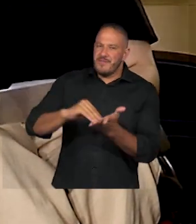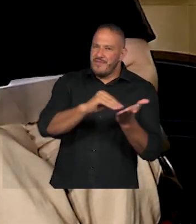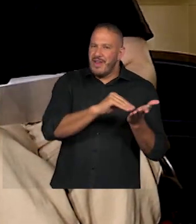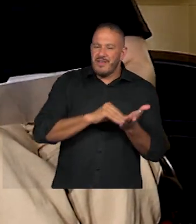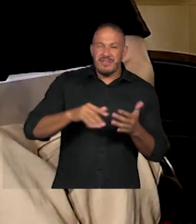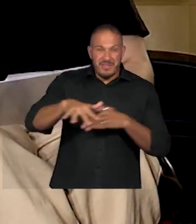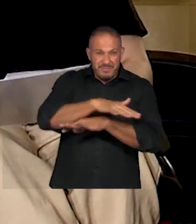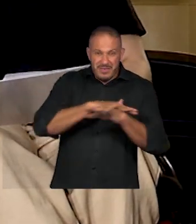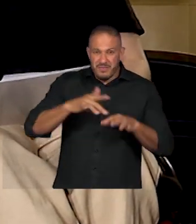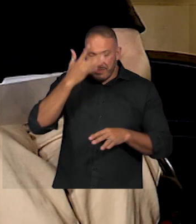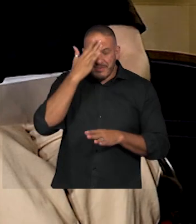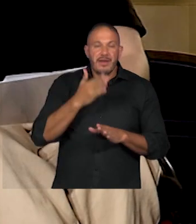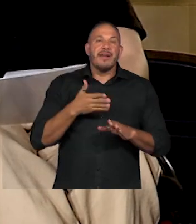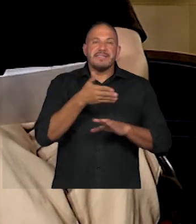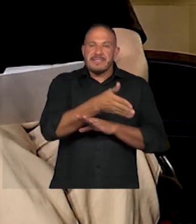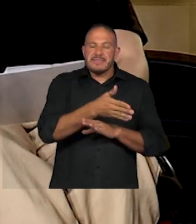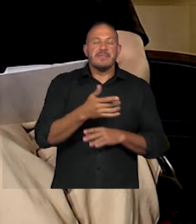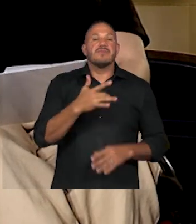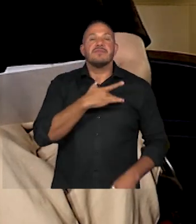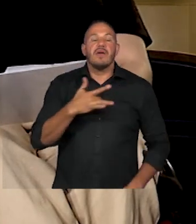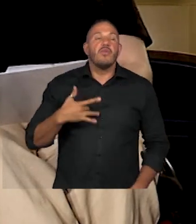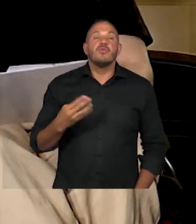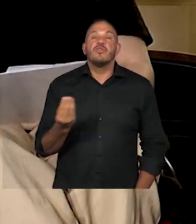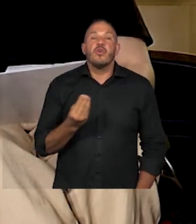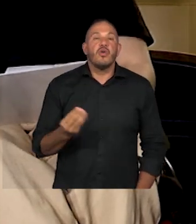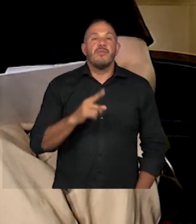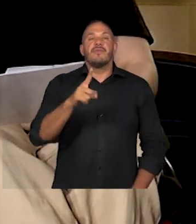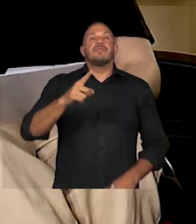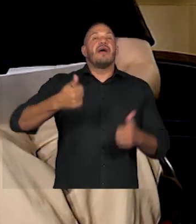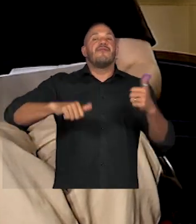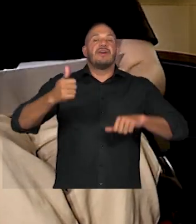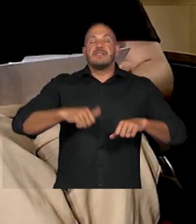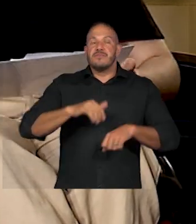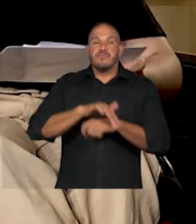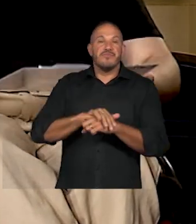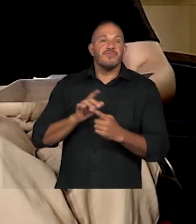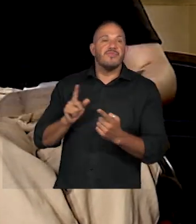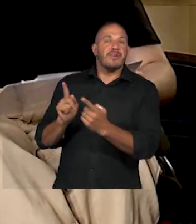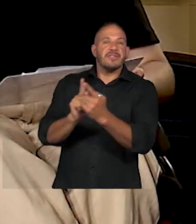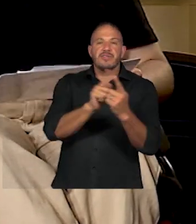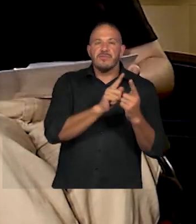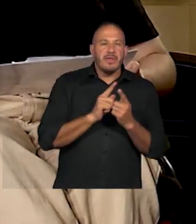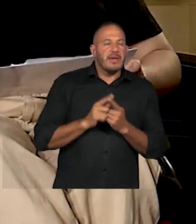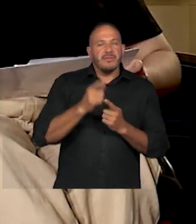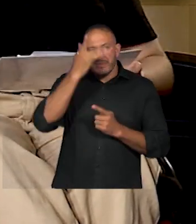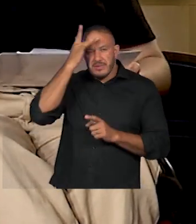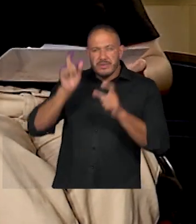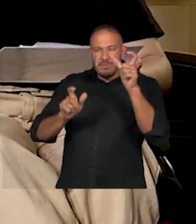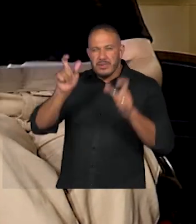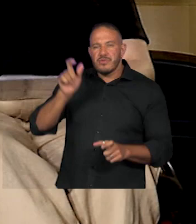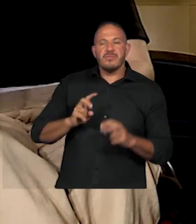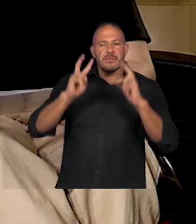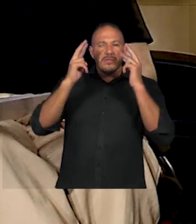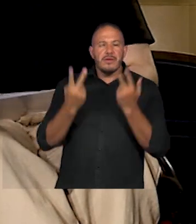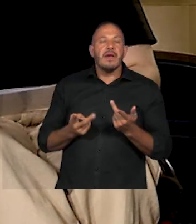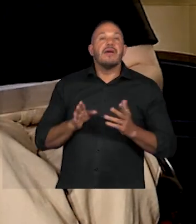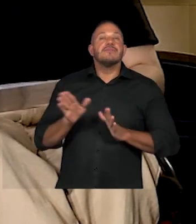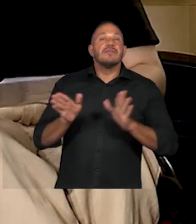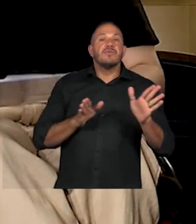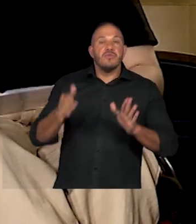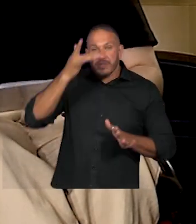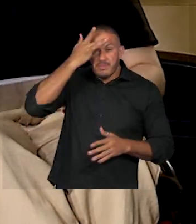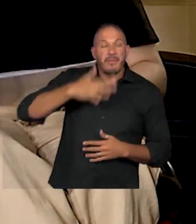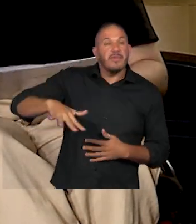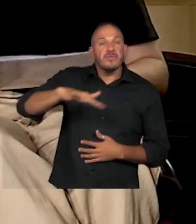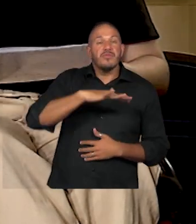deficiência, que é o acesso à saúde, né? Como você avalia o atendimento, né, humanizado, o atendimento acessível para as pessoas com